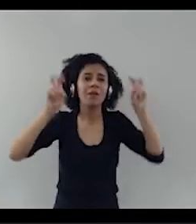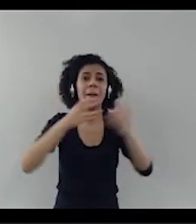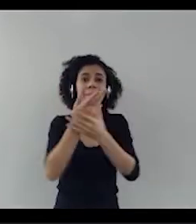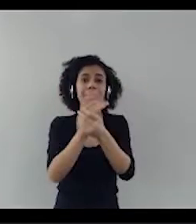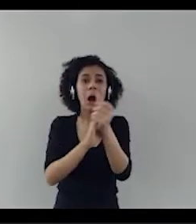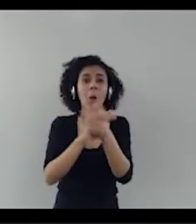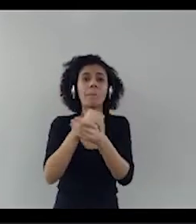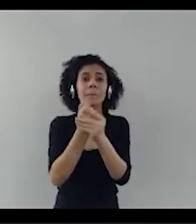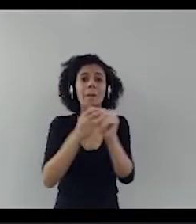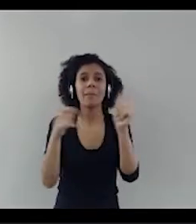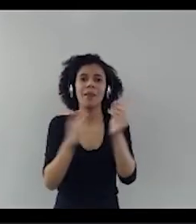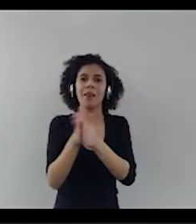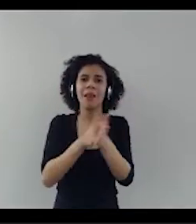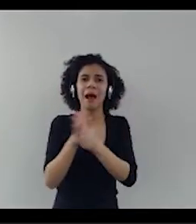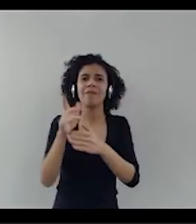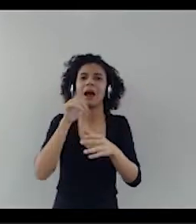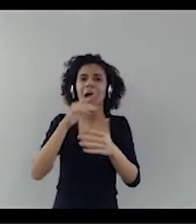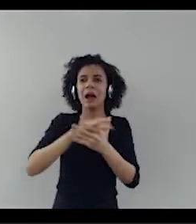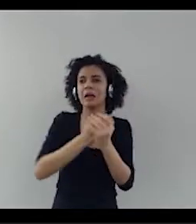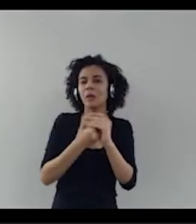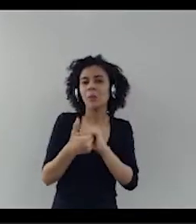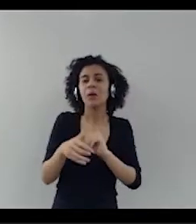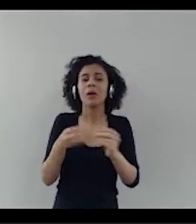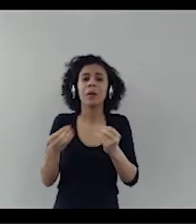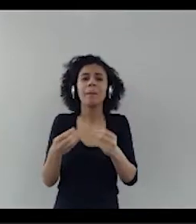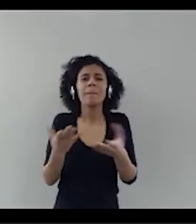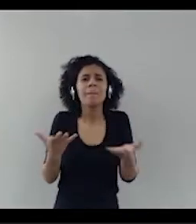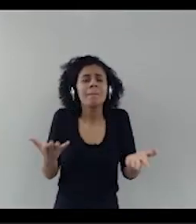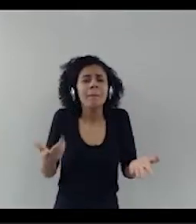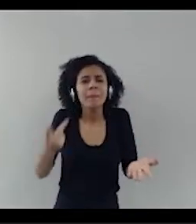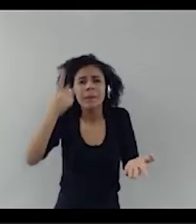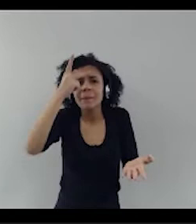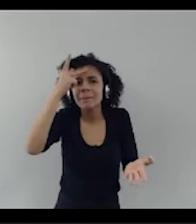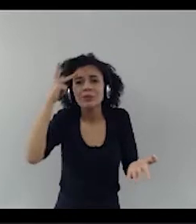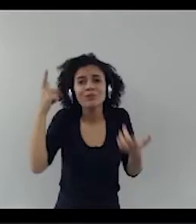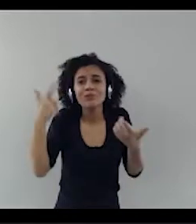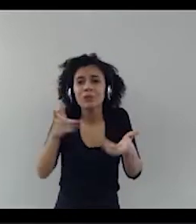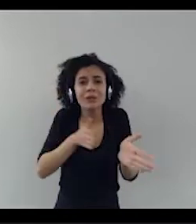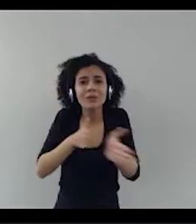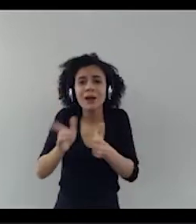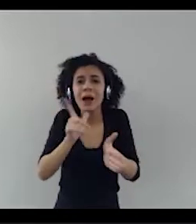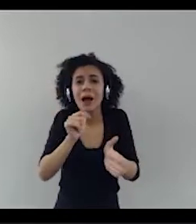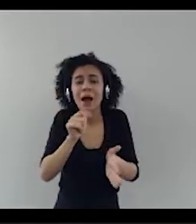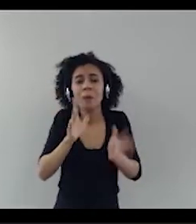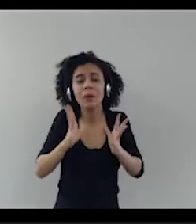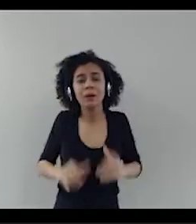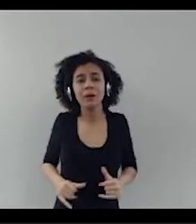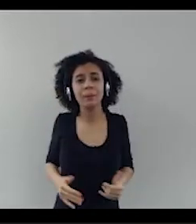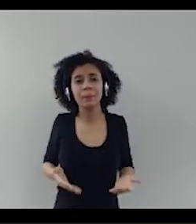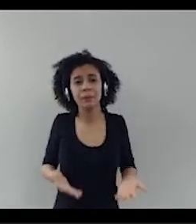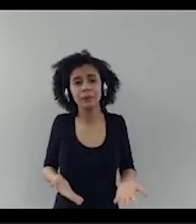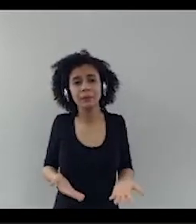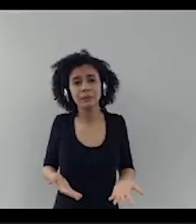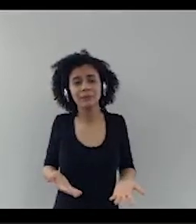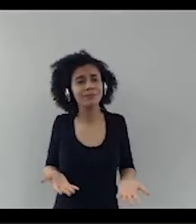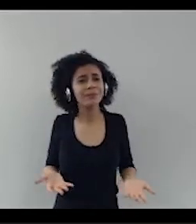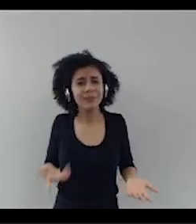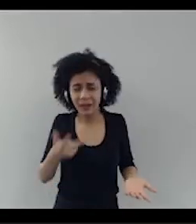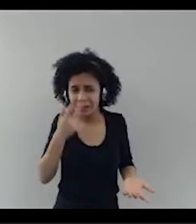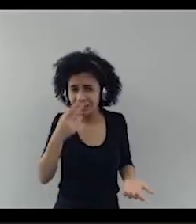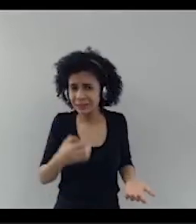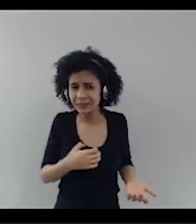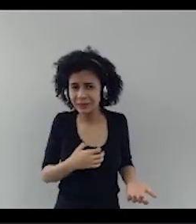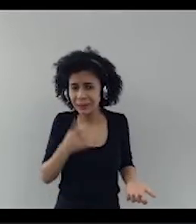lavar as mãos, é para ter higiene, que essas pessoas não têm acesso a essa água? Isso é ou não